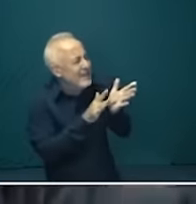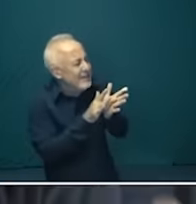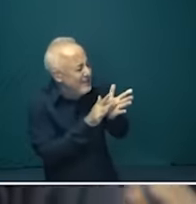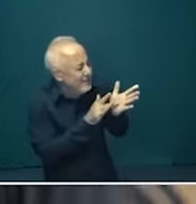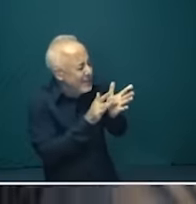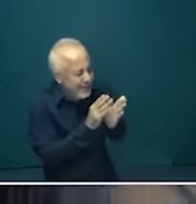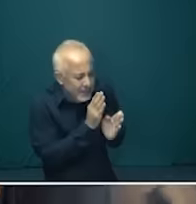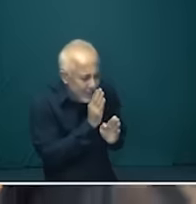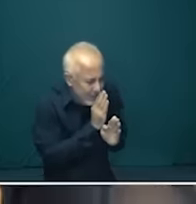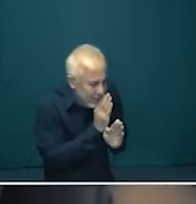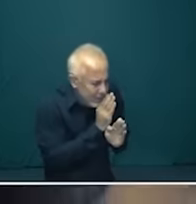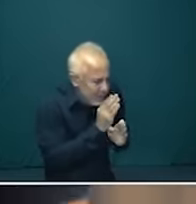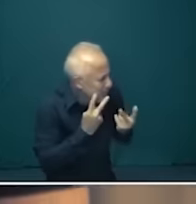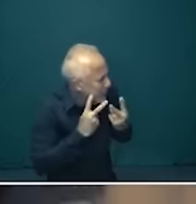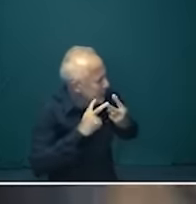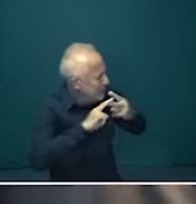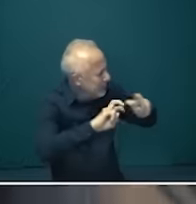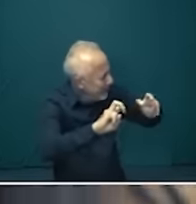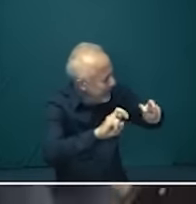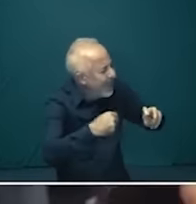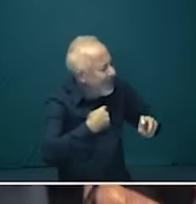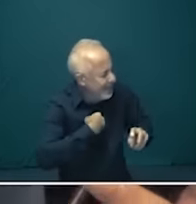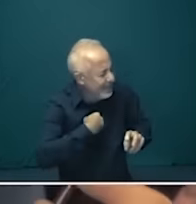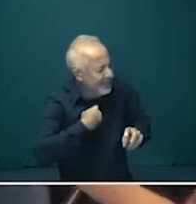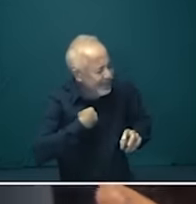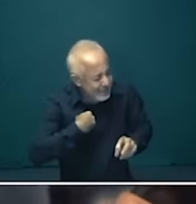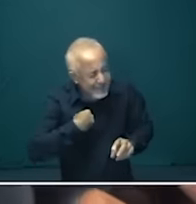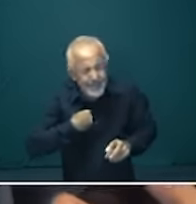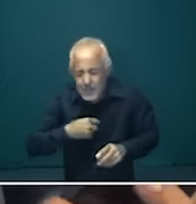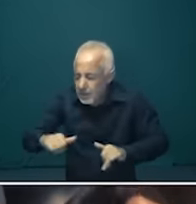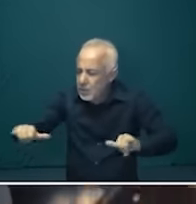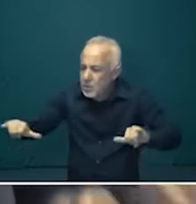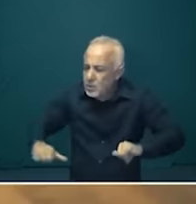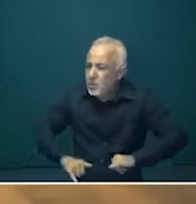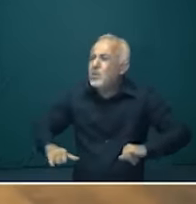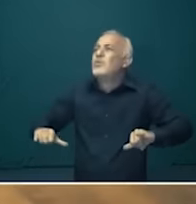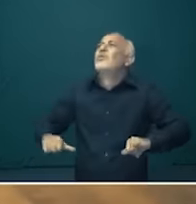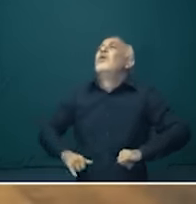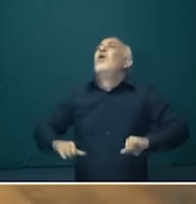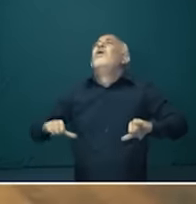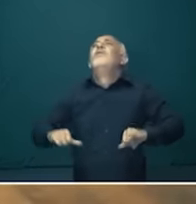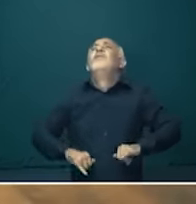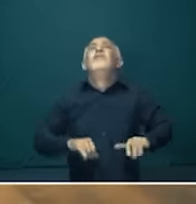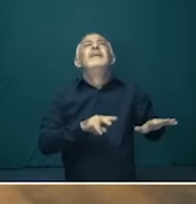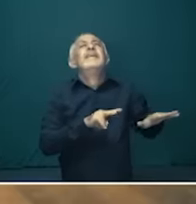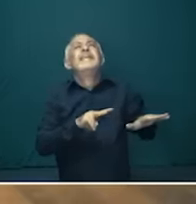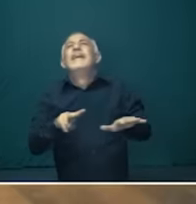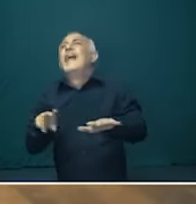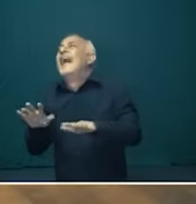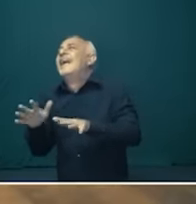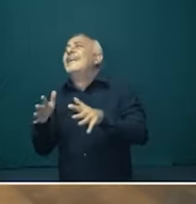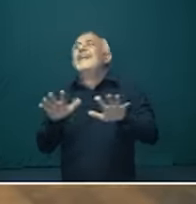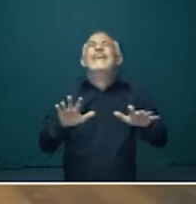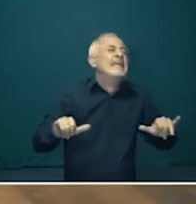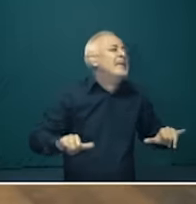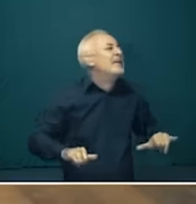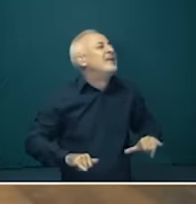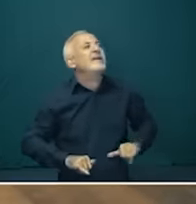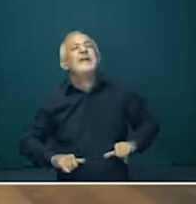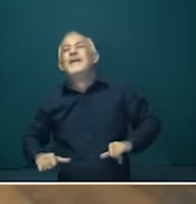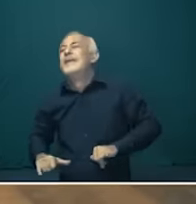pra ninguém notar que eu vivo e morro por ti. Tem semanas que às vezes sofro, vem